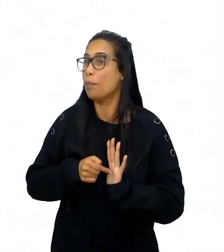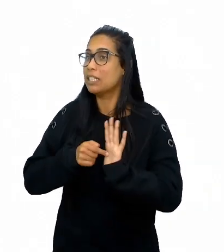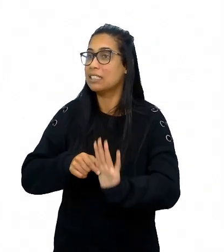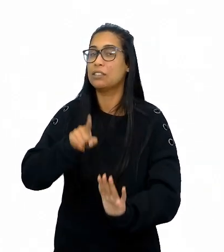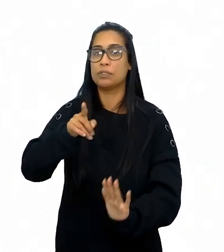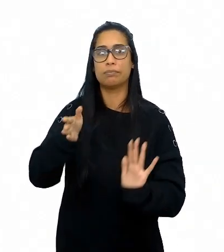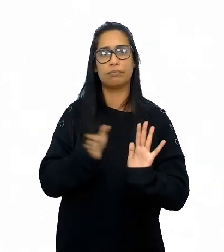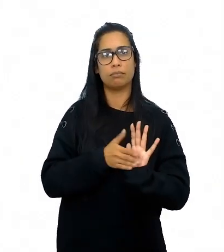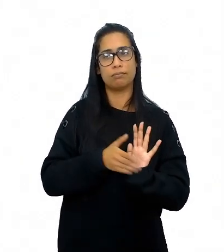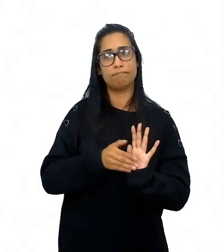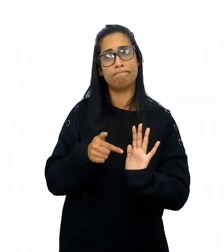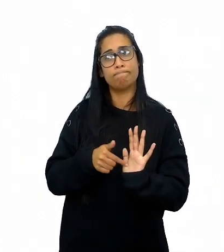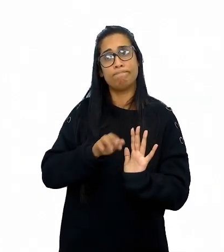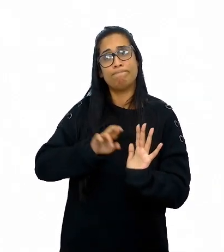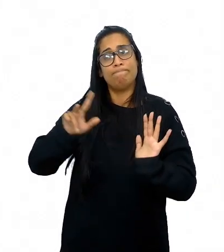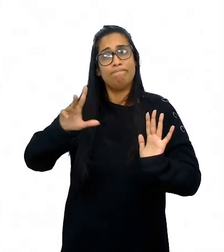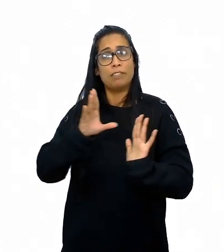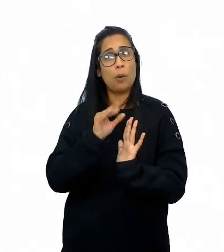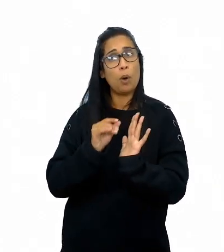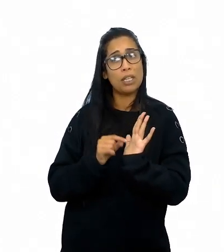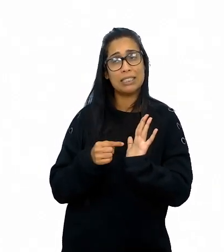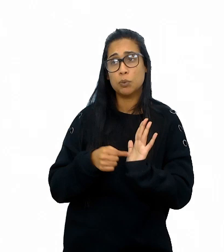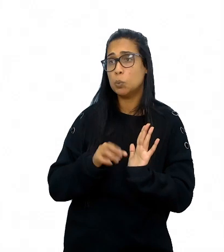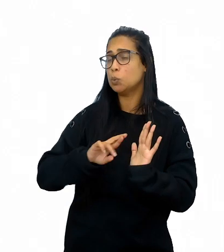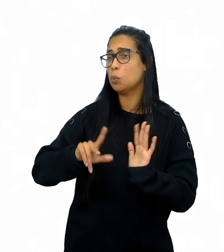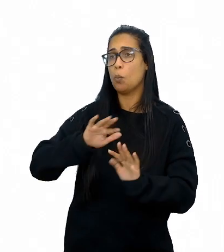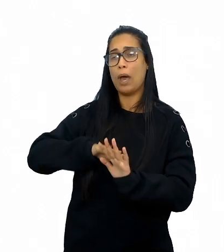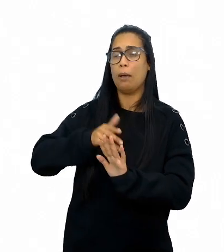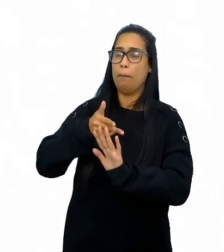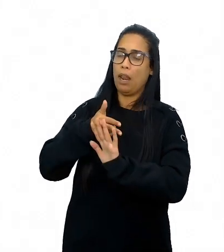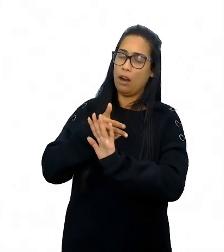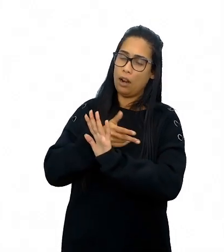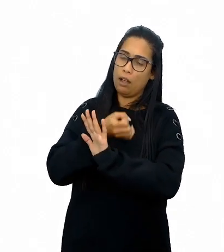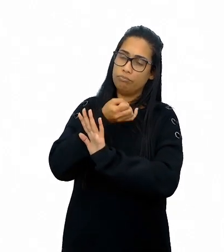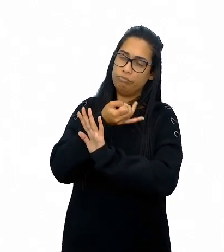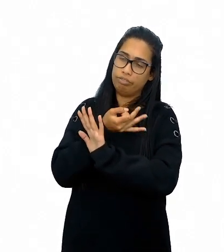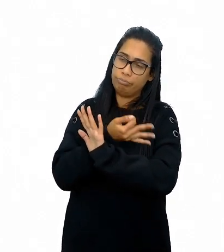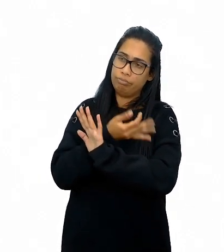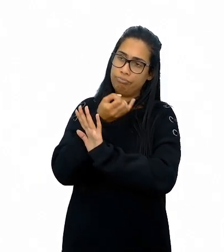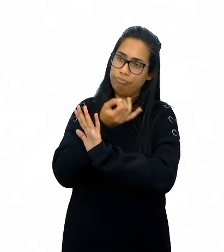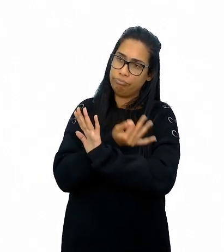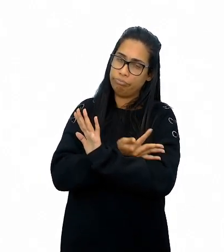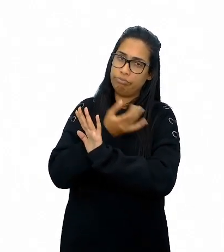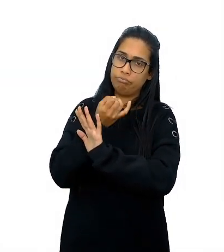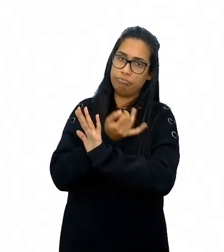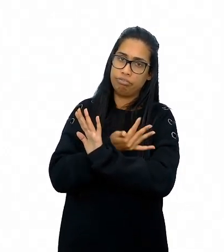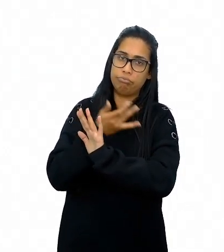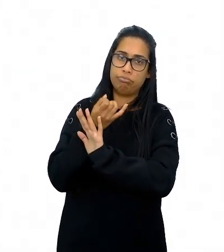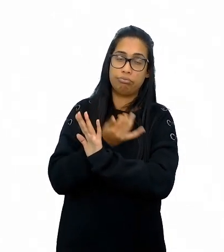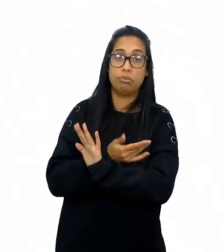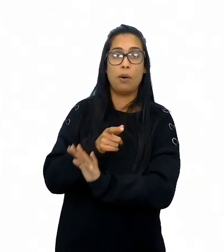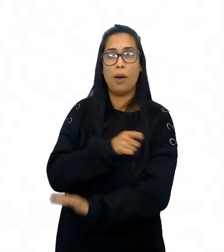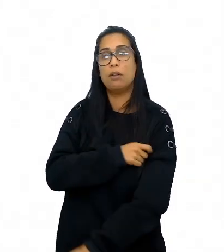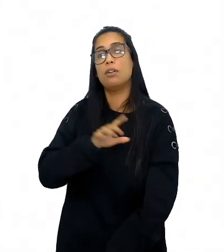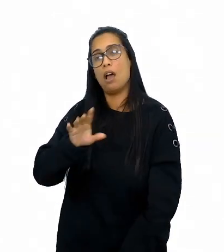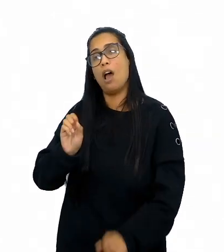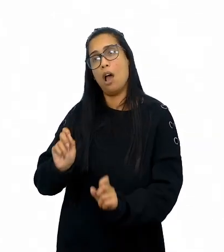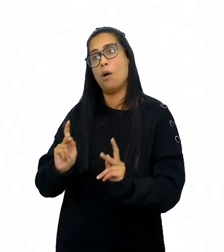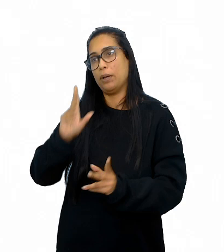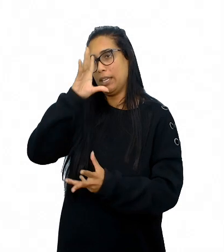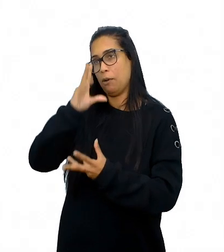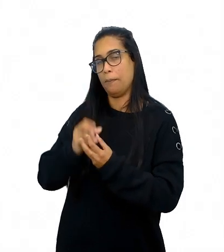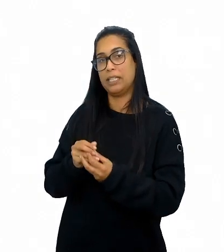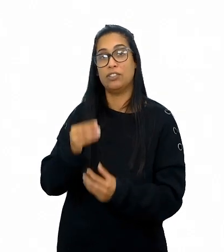Então, depende muito, obviamente, de combinados que vão ser feitos aí ao longo de todo o processo. Mas, de uma